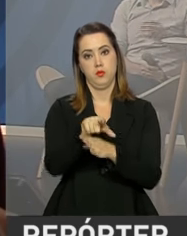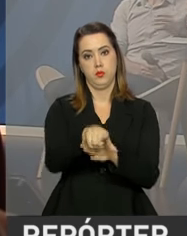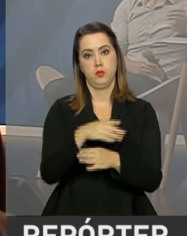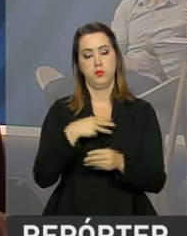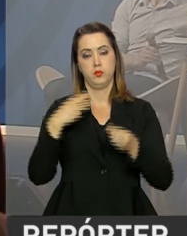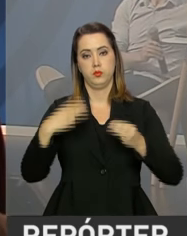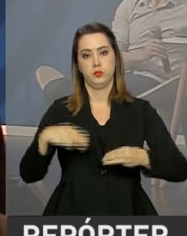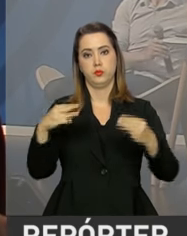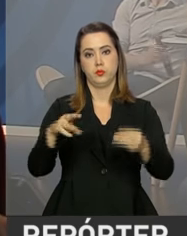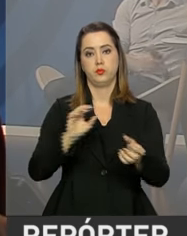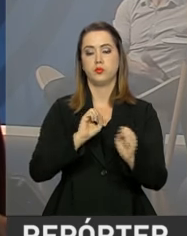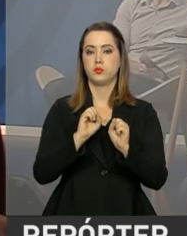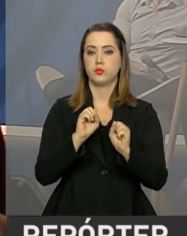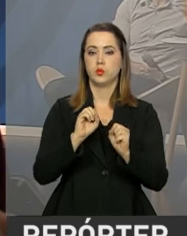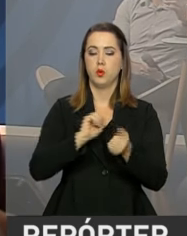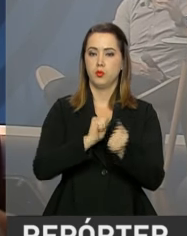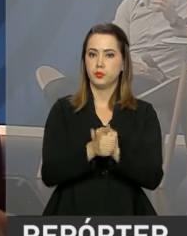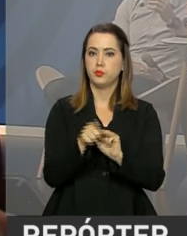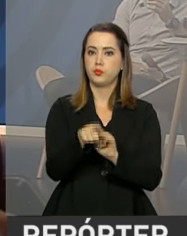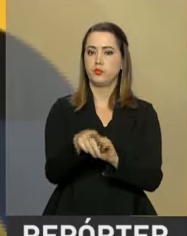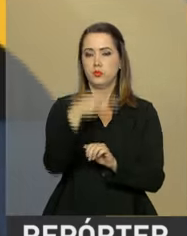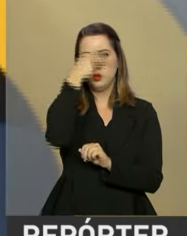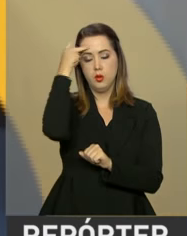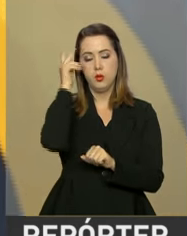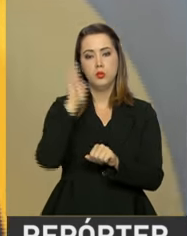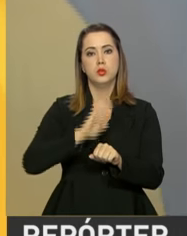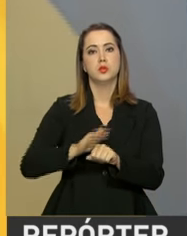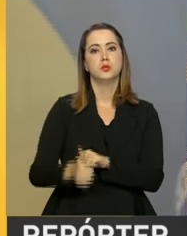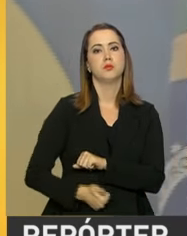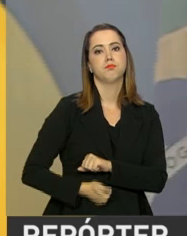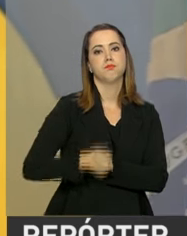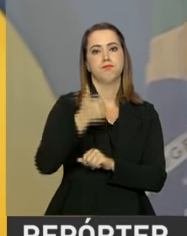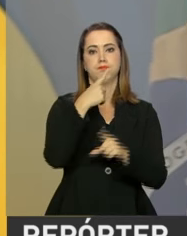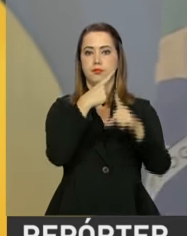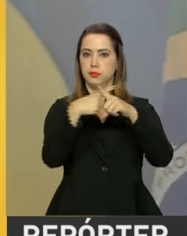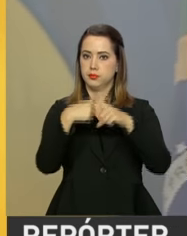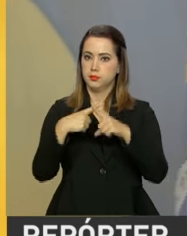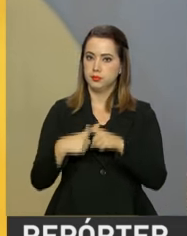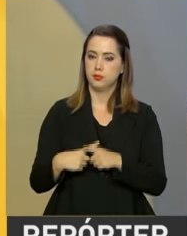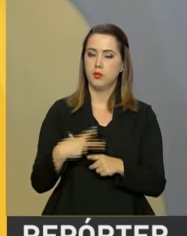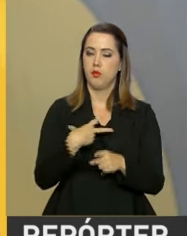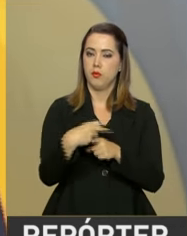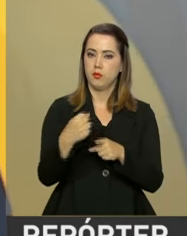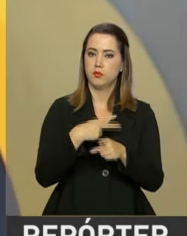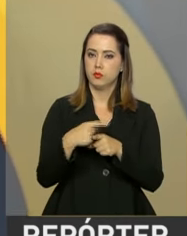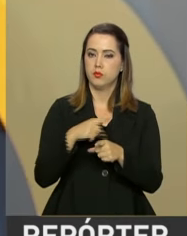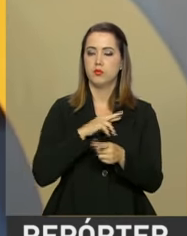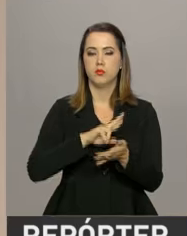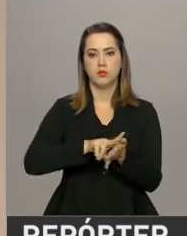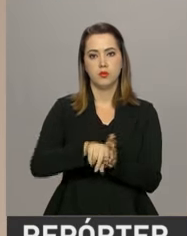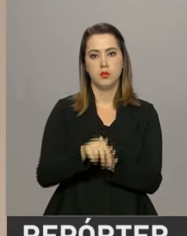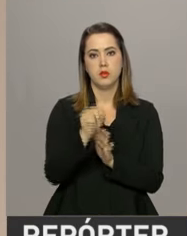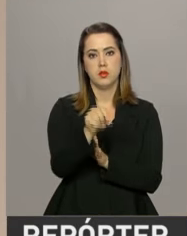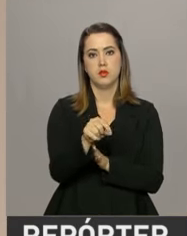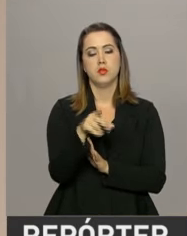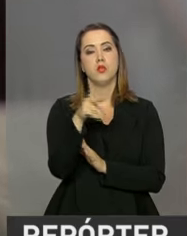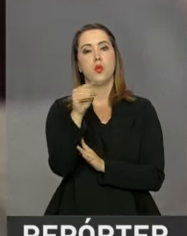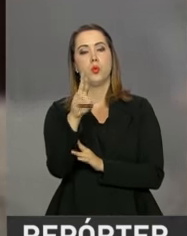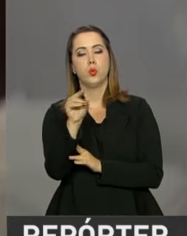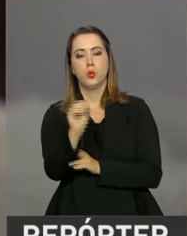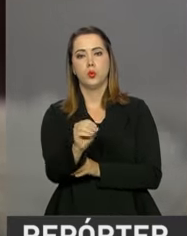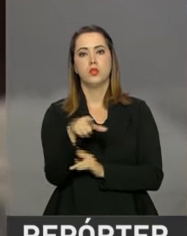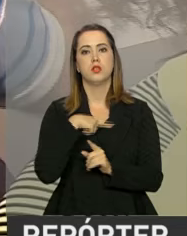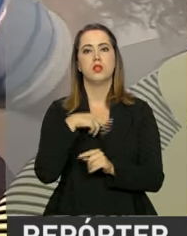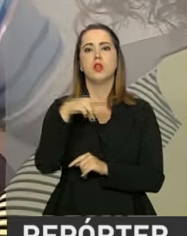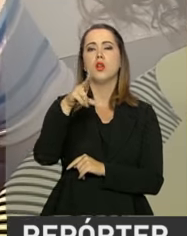Esporte dado aos esportistas com bons resultados em competições nacionais e internacionais de suas modalidades. Duda Micut,